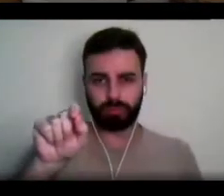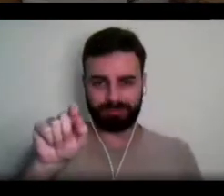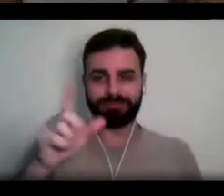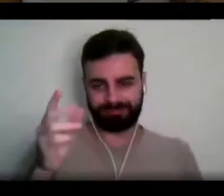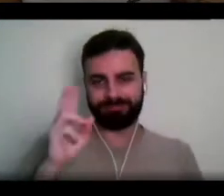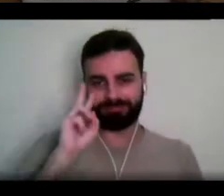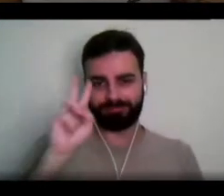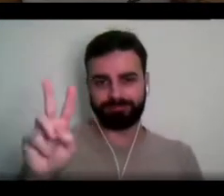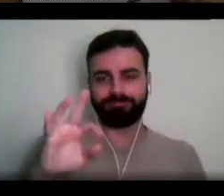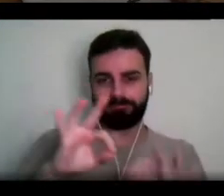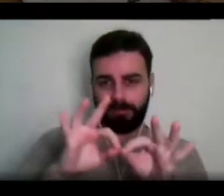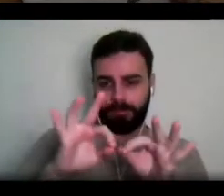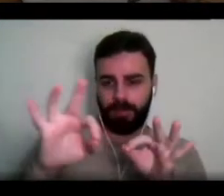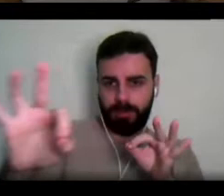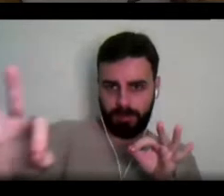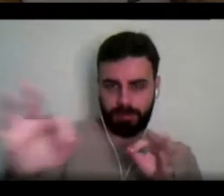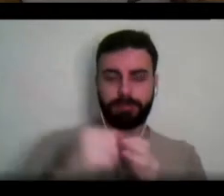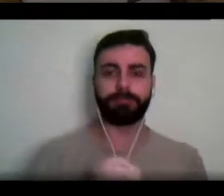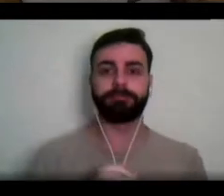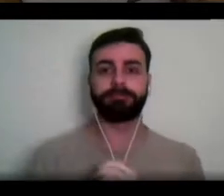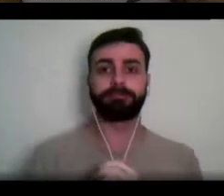metros,